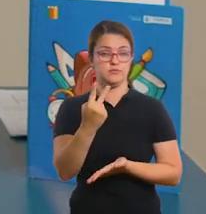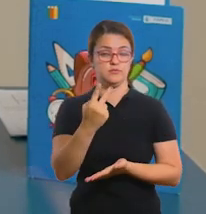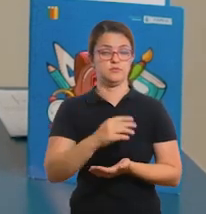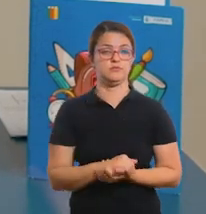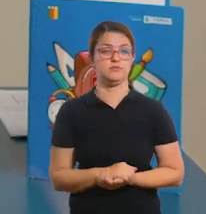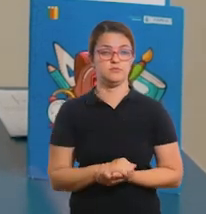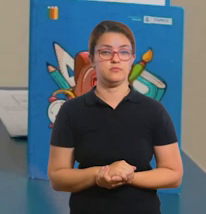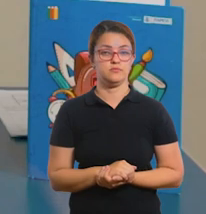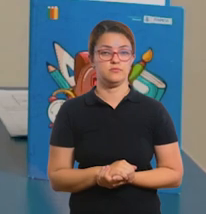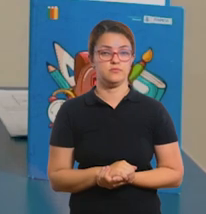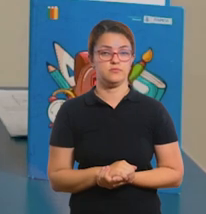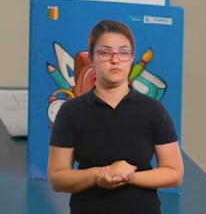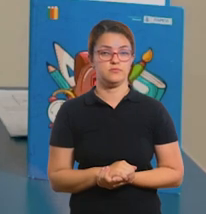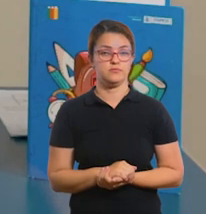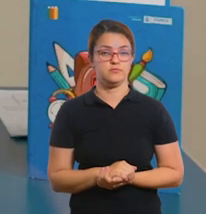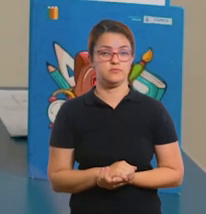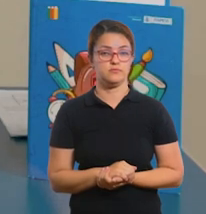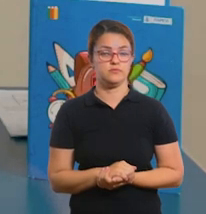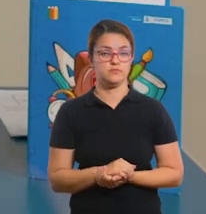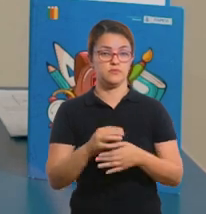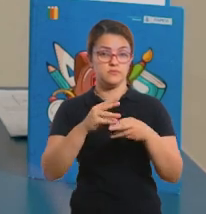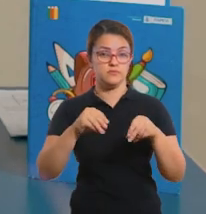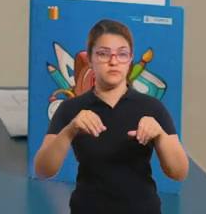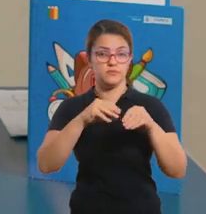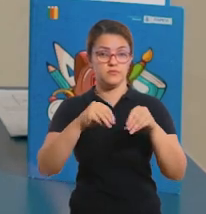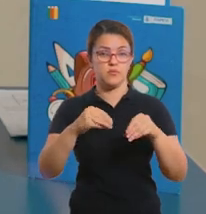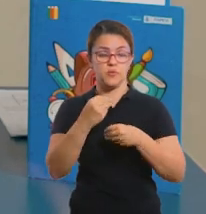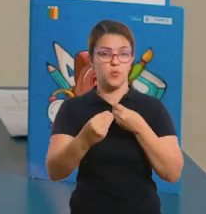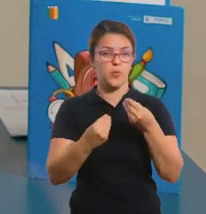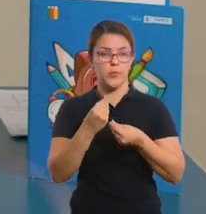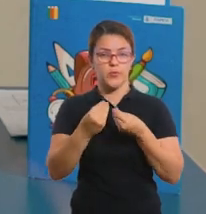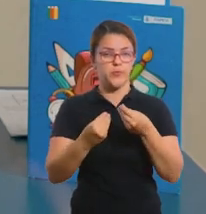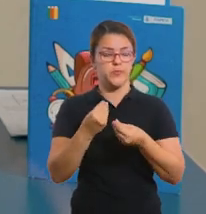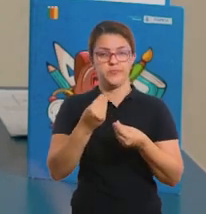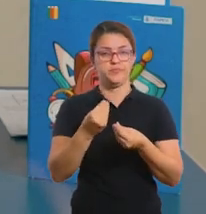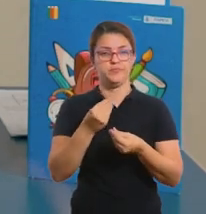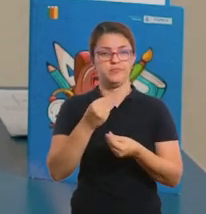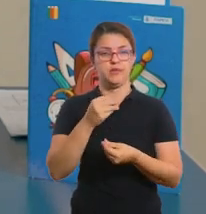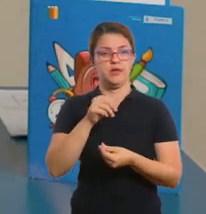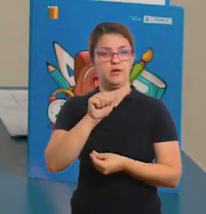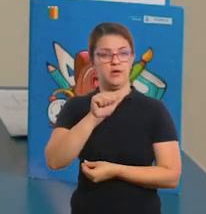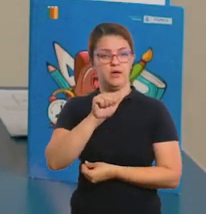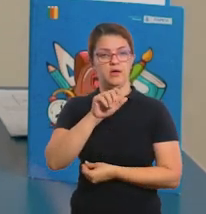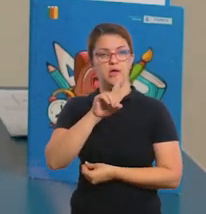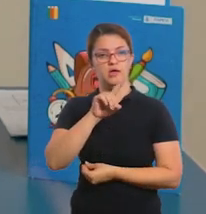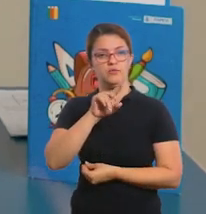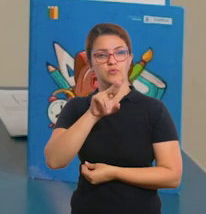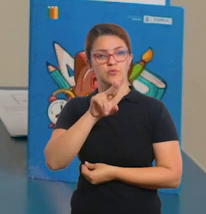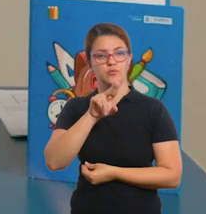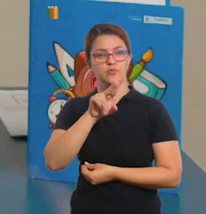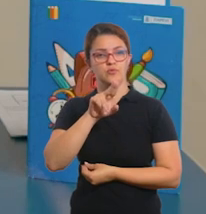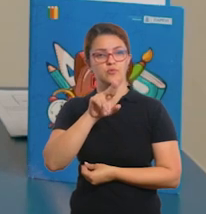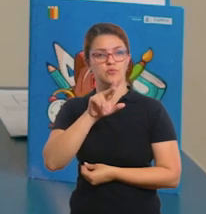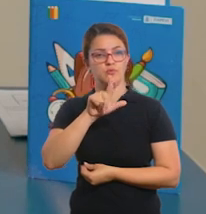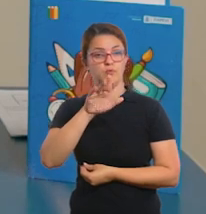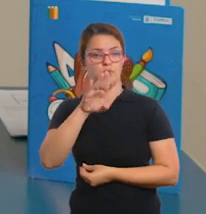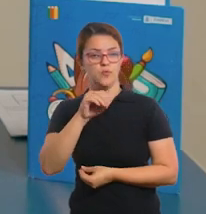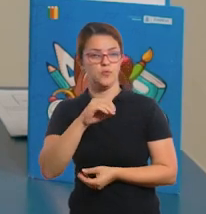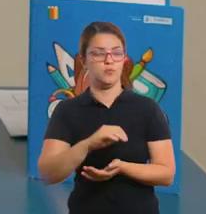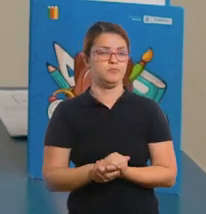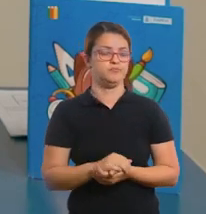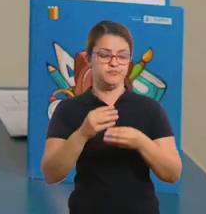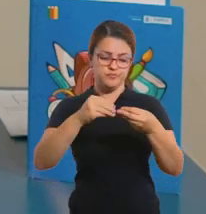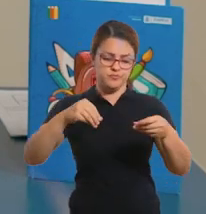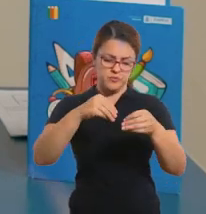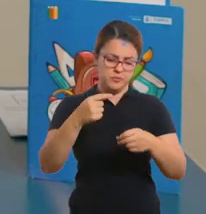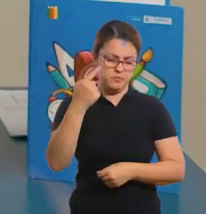A próxima atividade 2 é fazendo adubo, tá? Já que a gente está falando de solo fértil, de solo